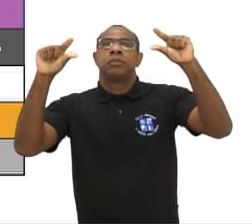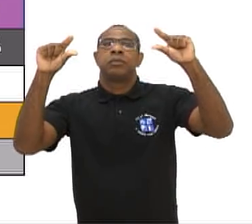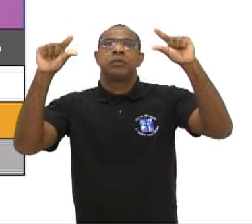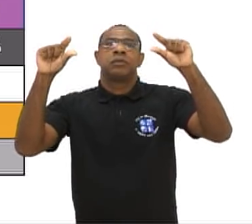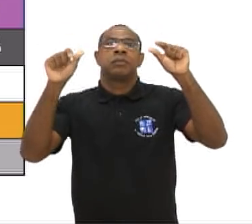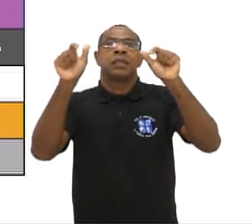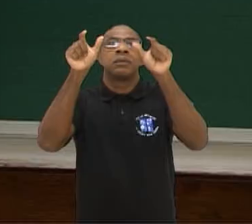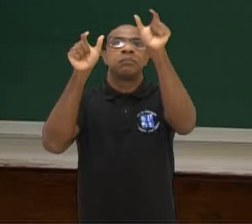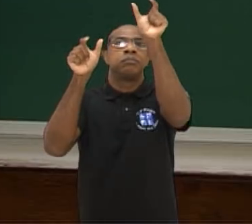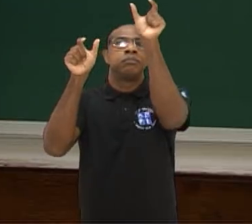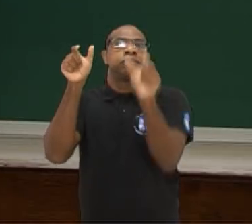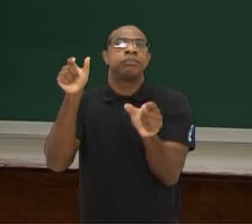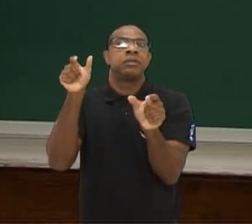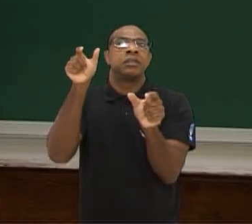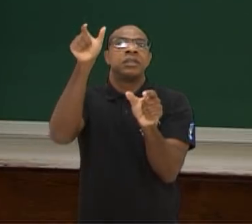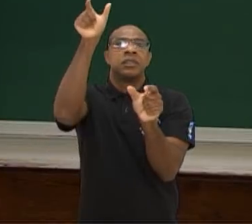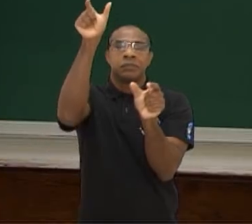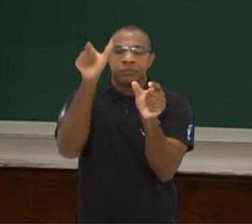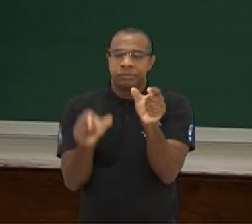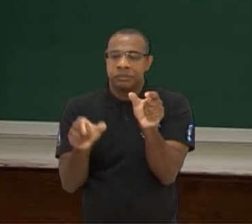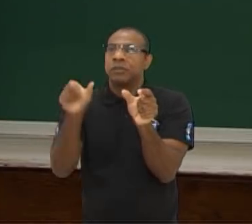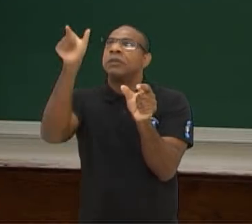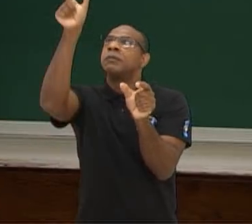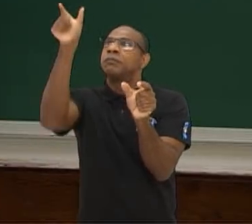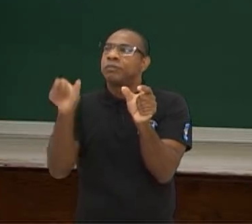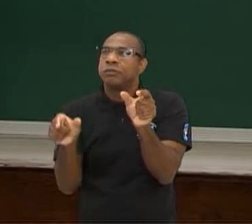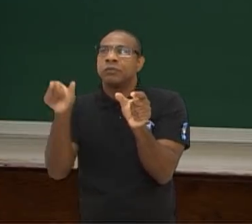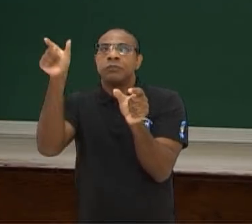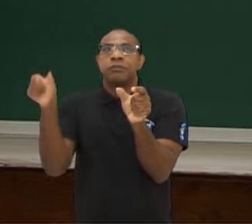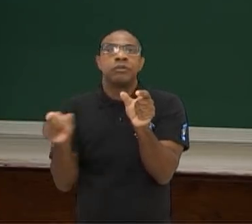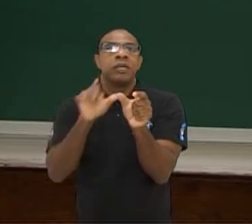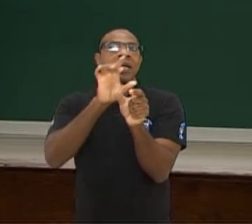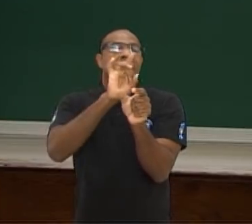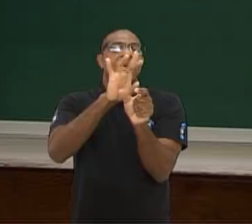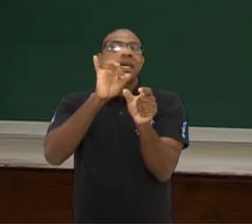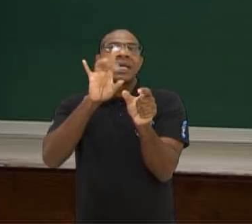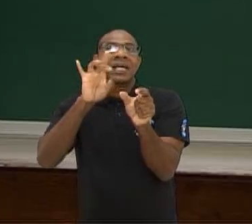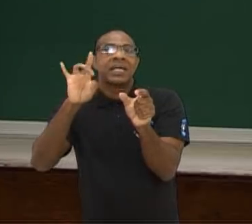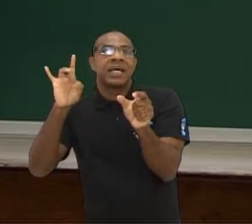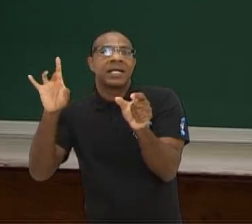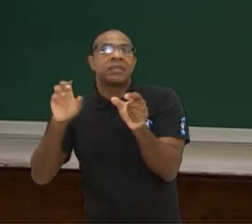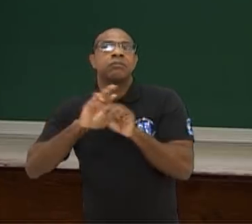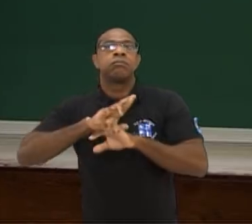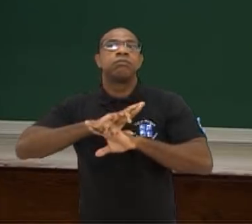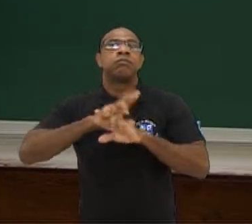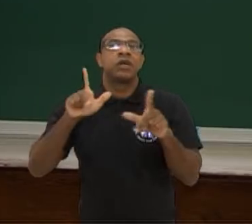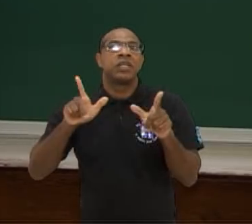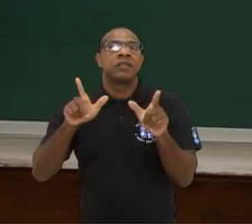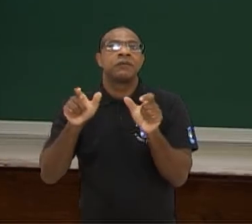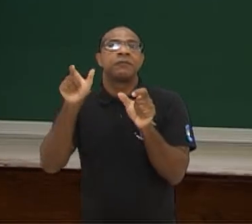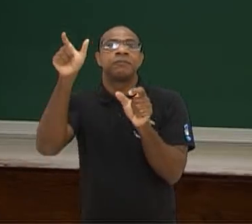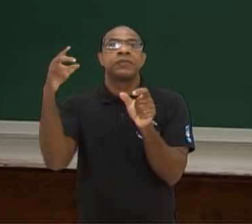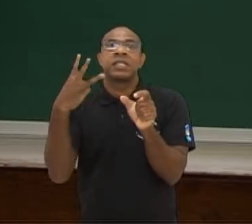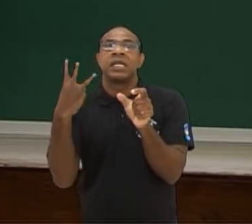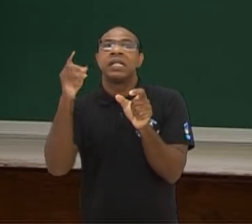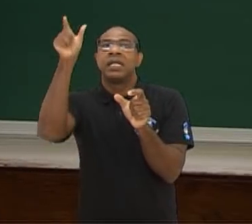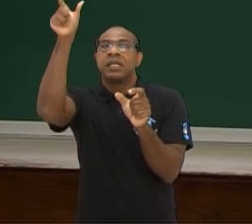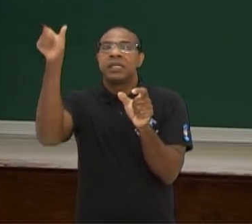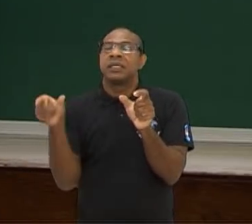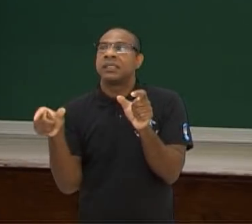um algarismo, a segunda faixa vai representar outro algarismo, na terceira faixa eu vou